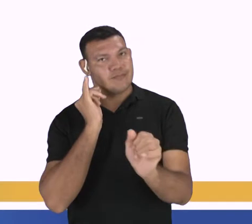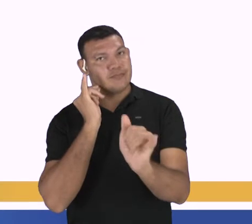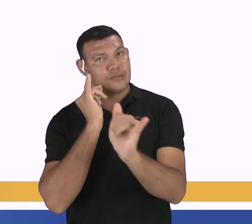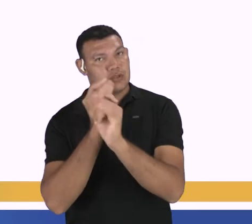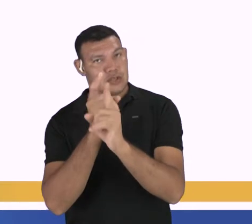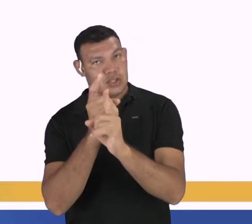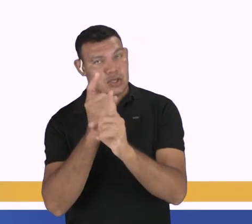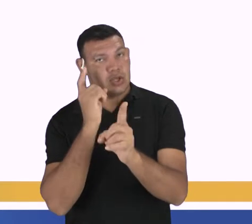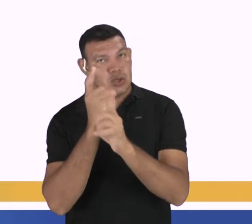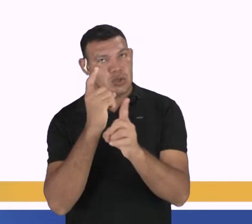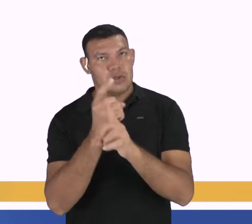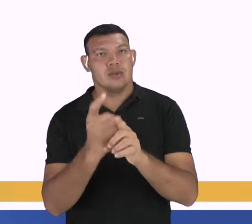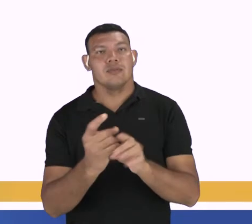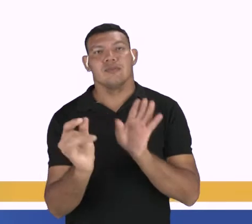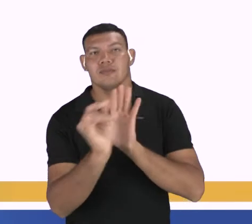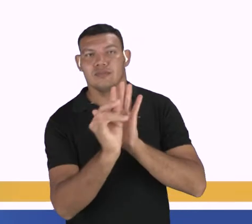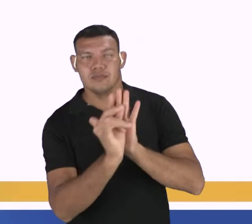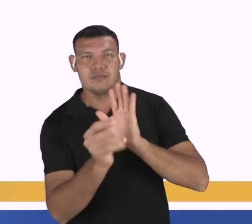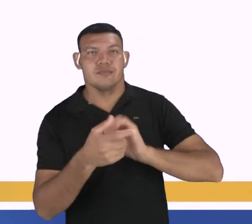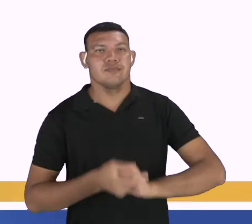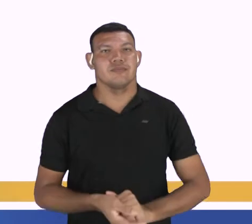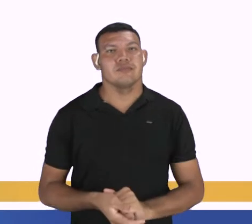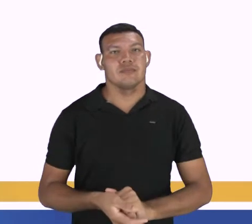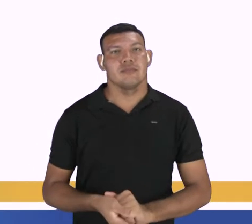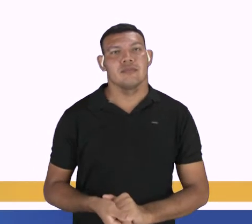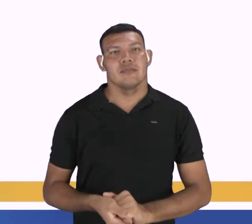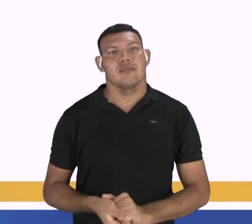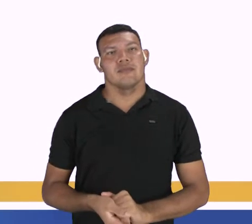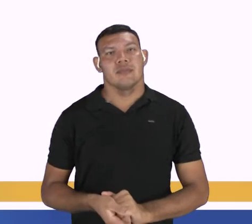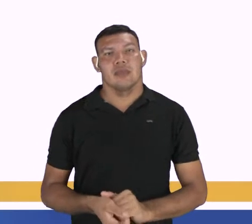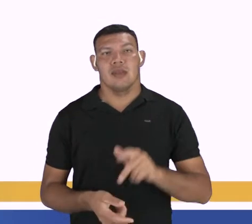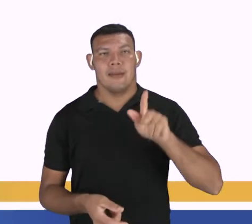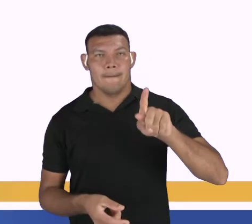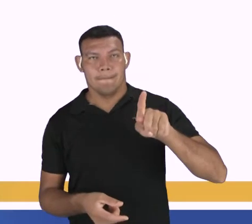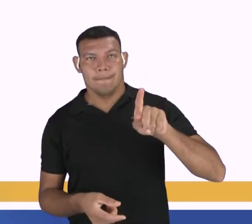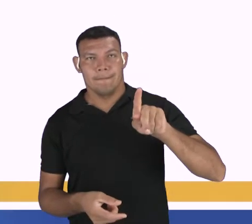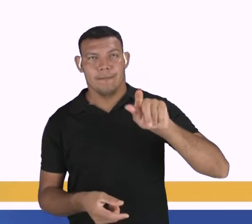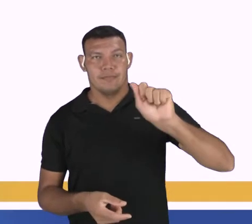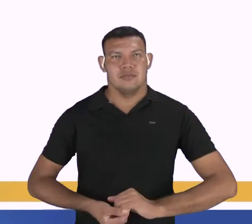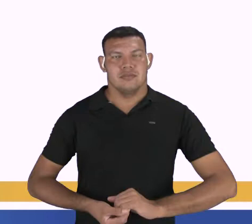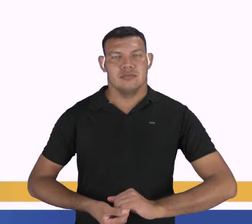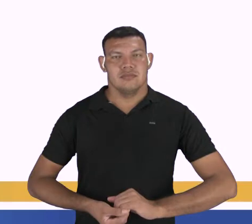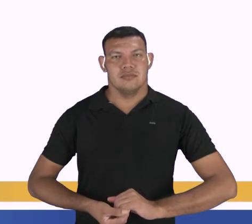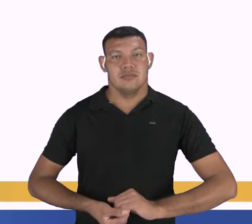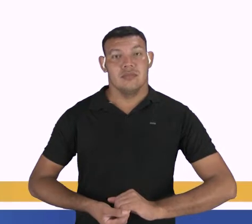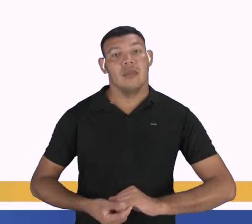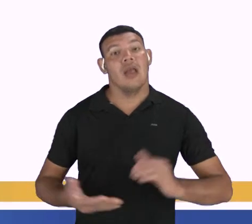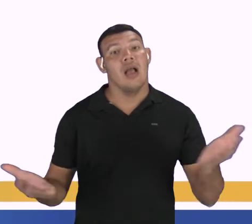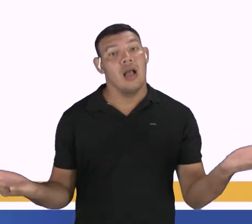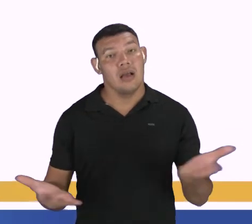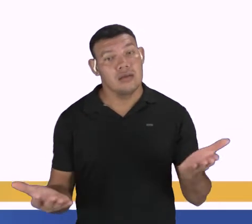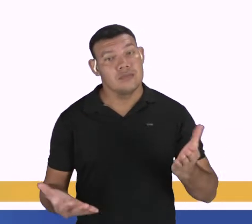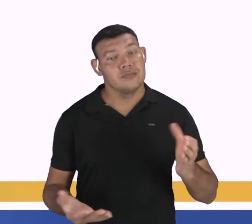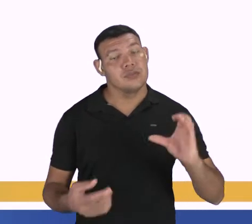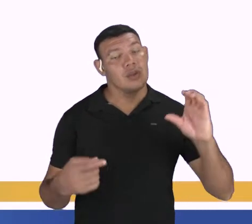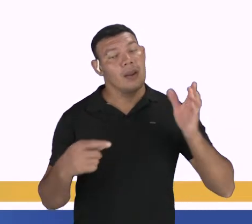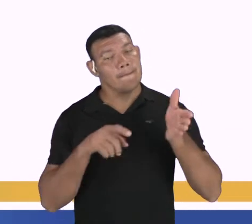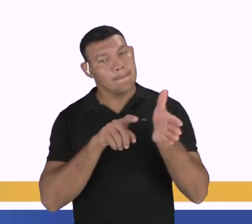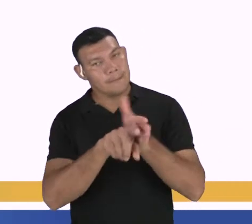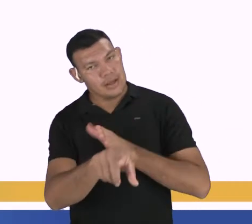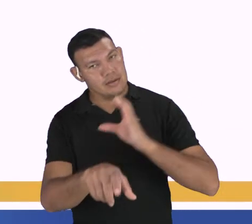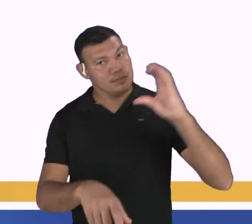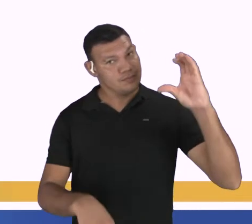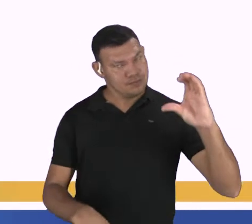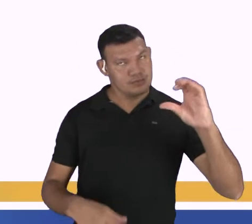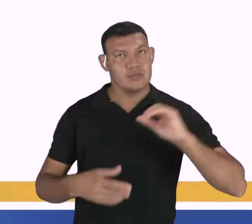ângulo NFC, ambos são ângulos retos, ok? Vamos agora resolver o item C, a